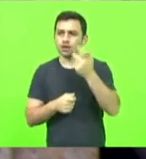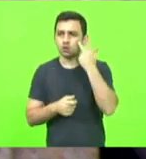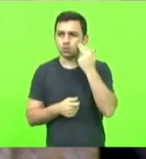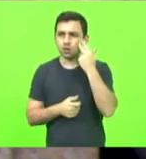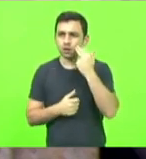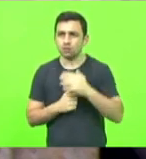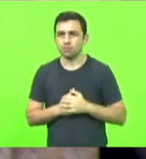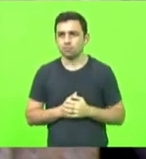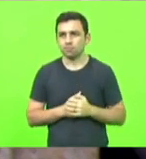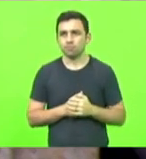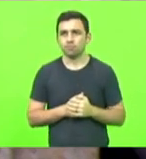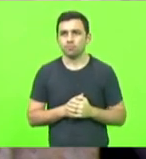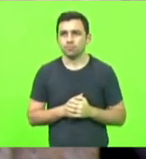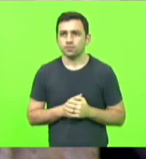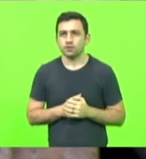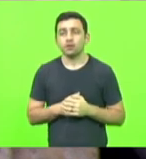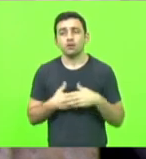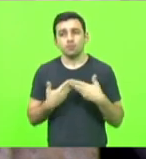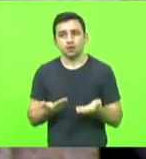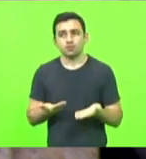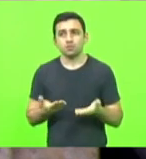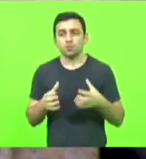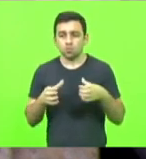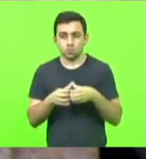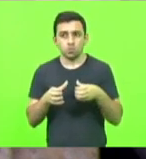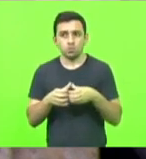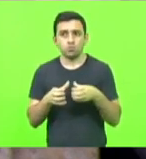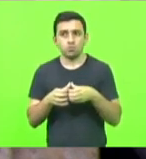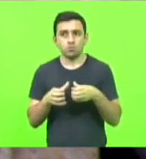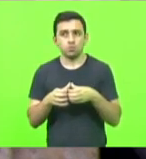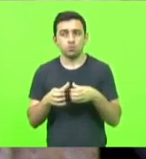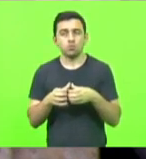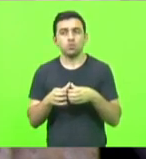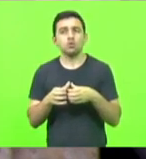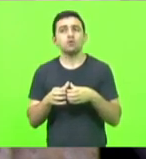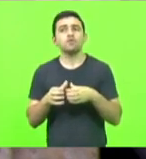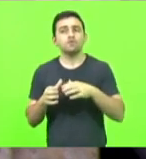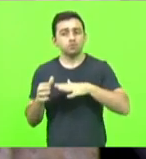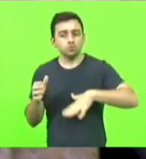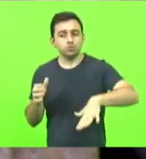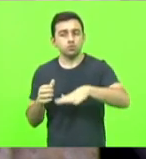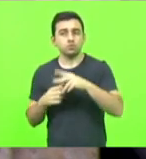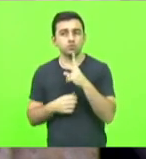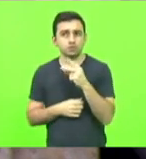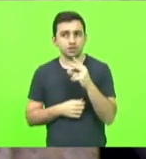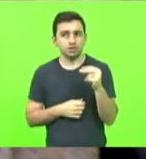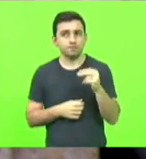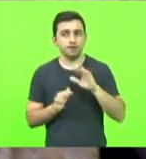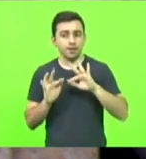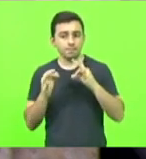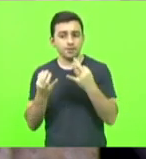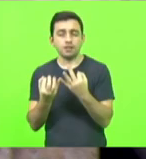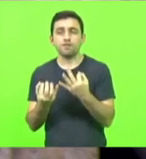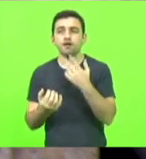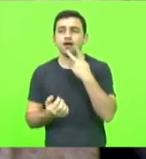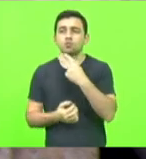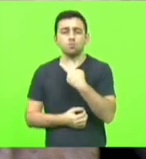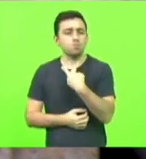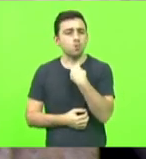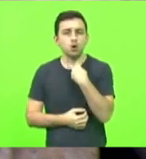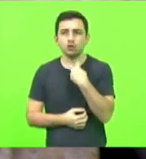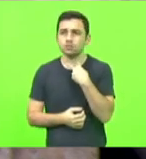capitania dizendo que não pode pescar. Ou seja, 200 famílias que vão simplesmente ficar entregues à sua própria